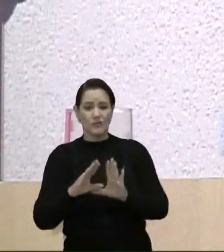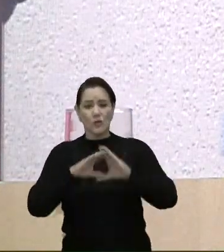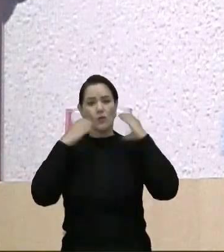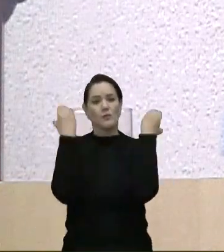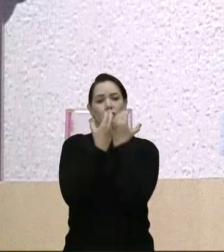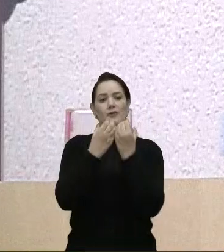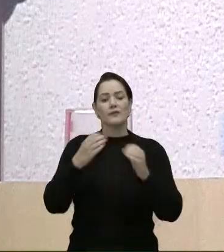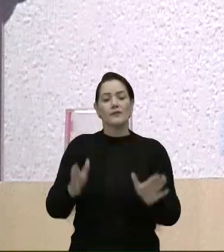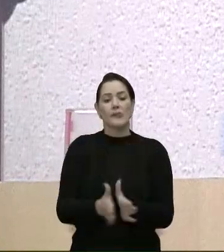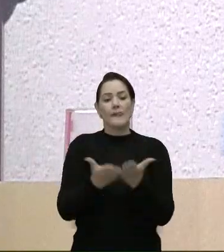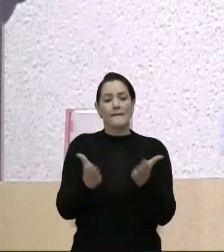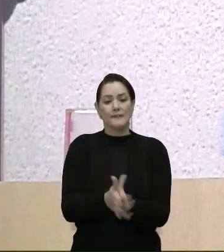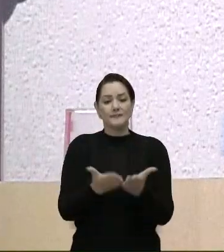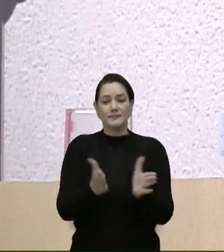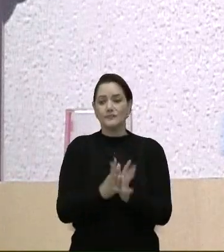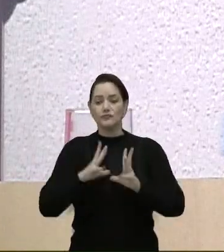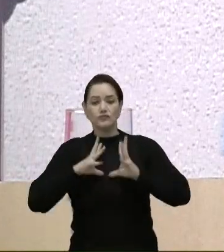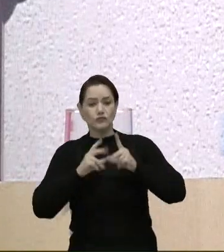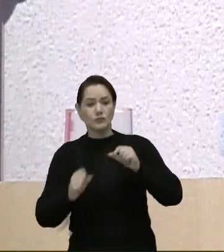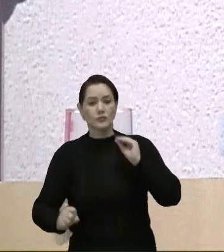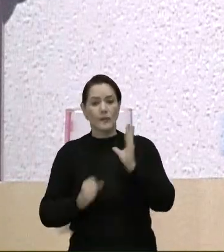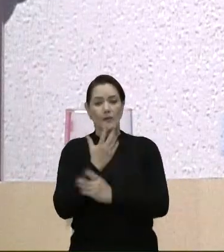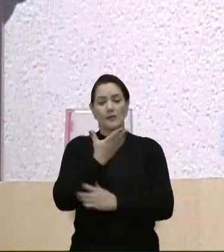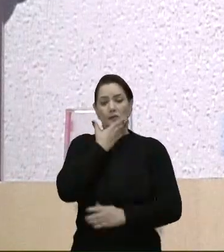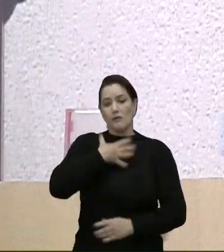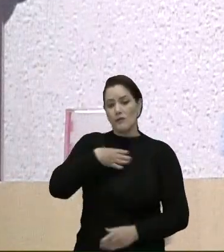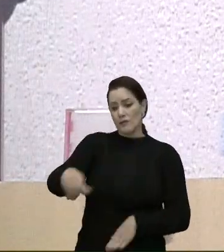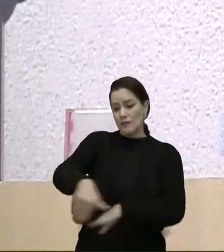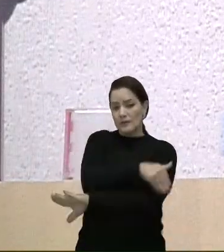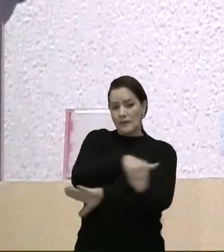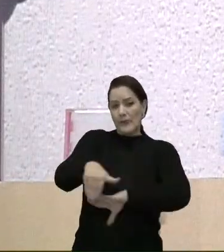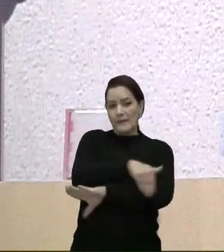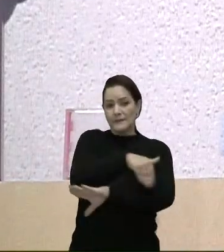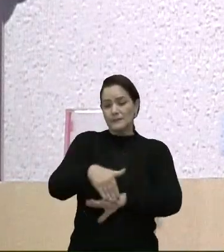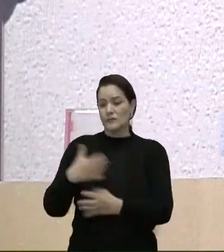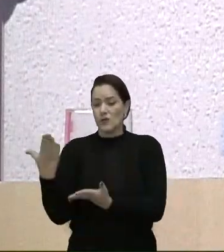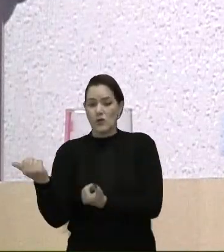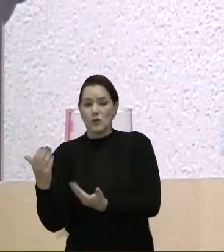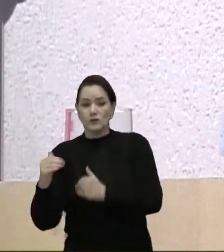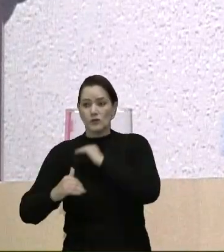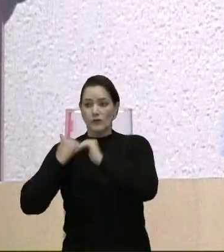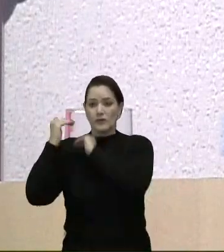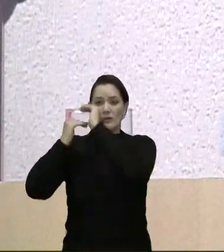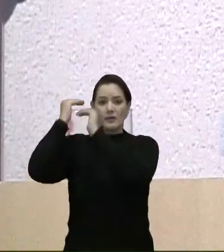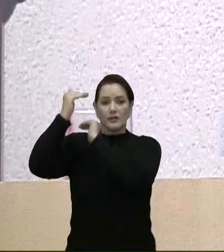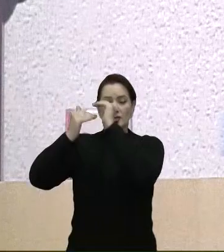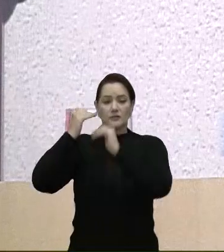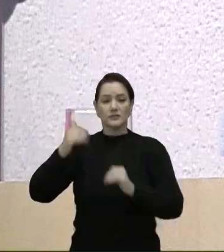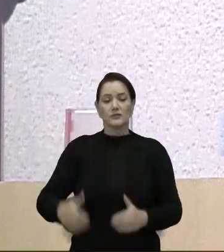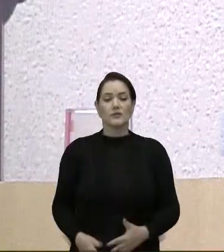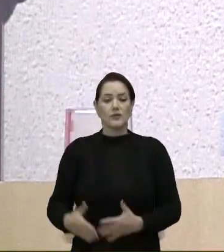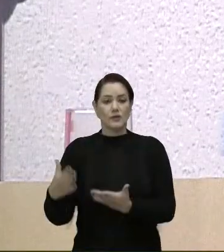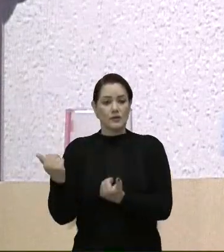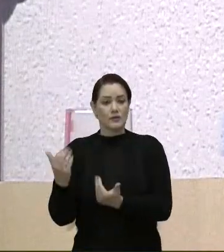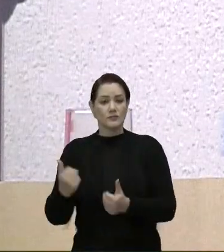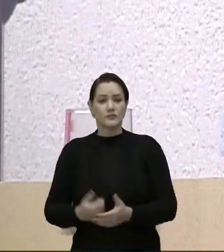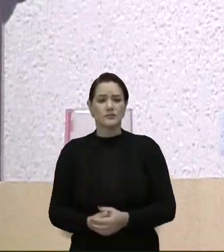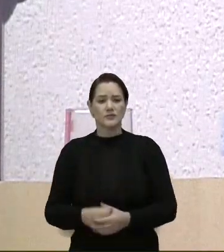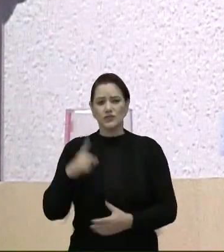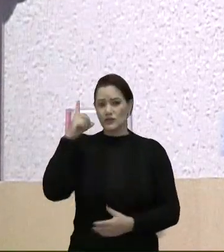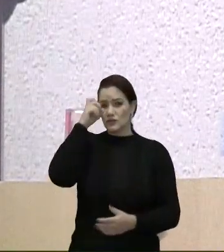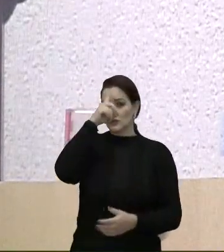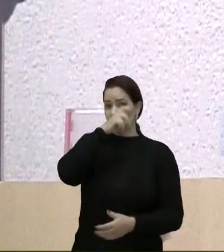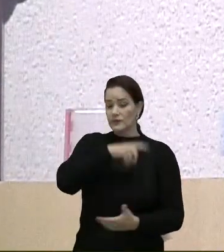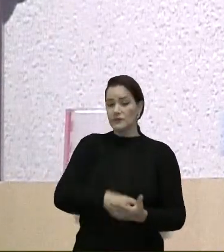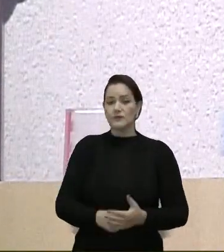comunidade, né, onde tudo pode acontecer, com um filho na rua, com um jovem que está crescendo, tendo a sua juventude, né? Tão difícil a gente